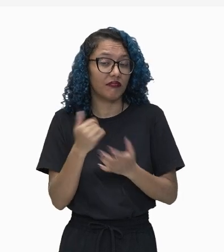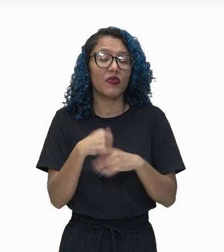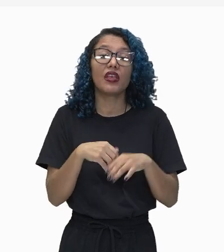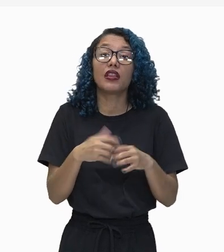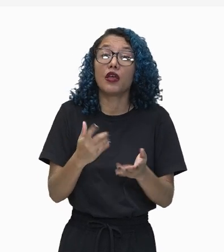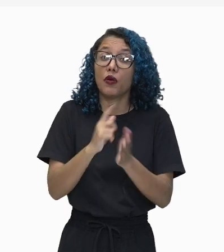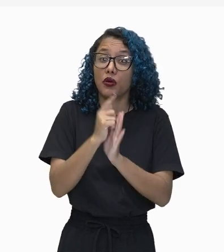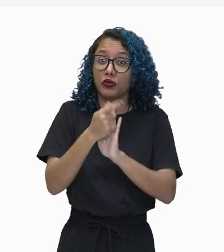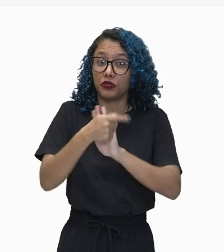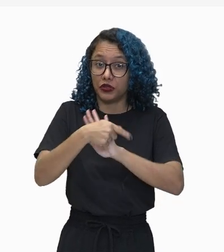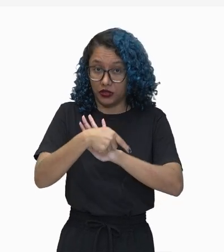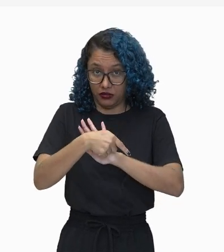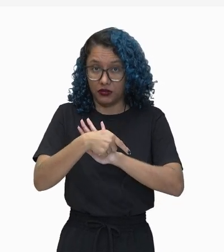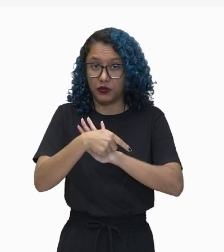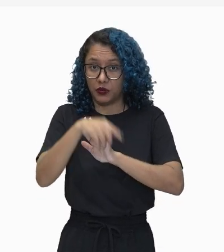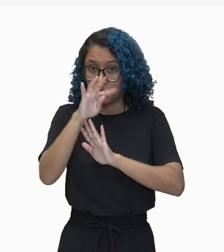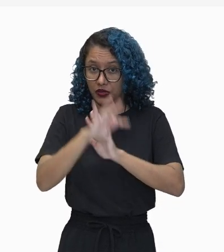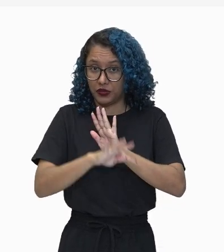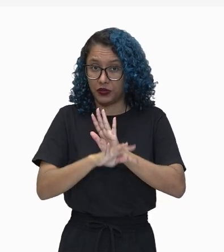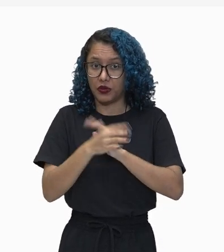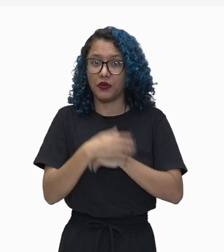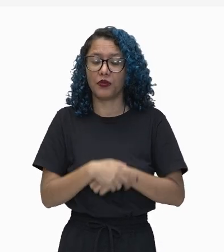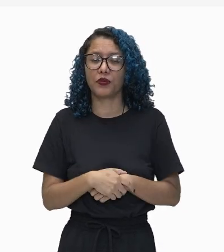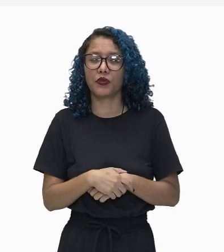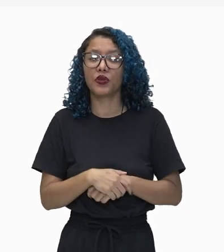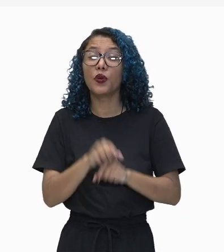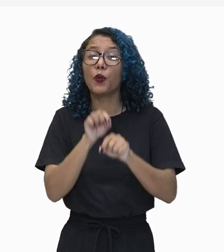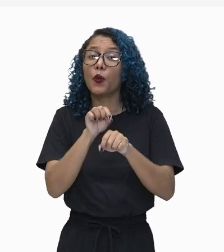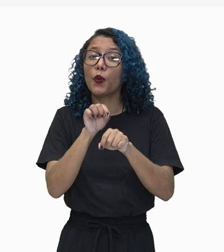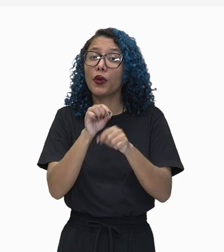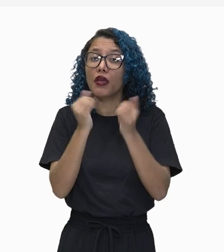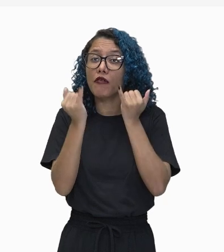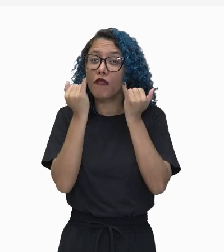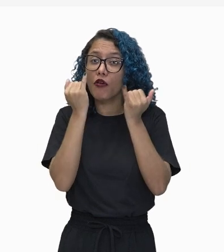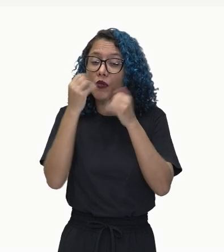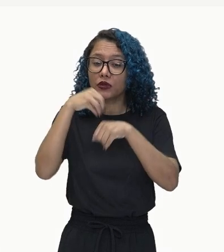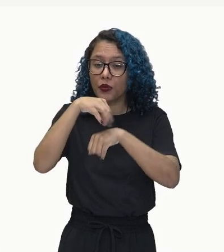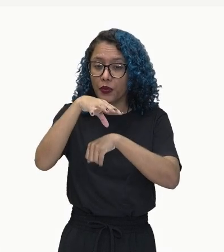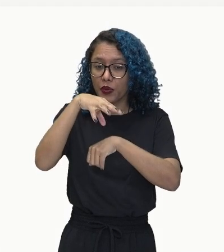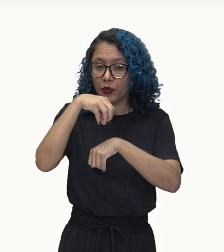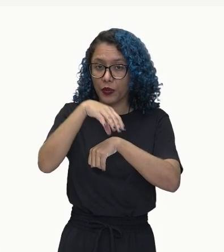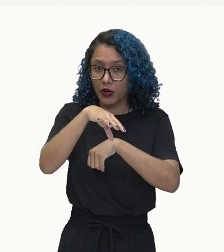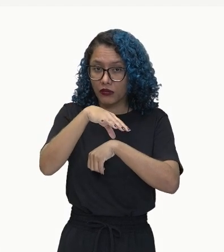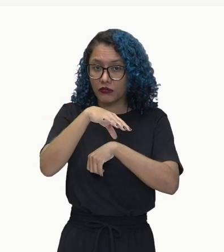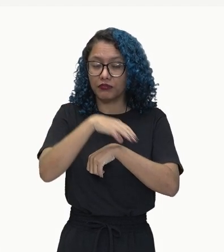que informa, olha só, interessante, que informa,